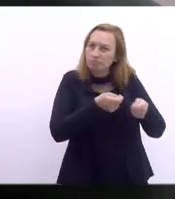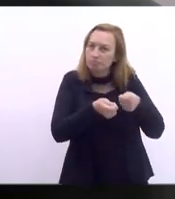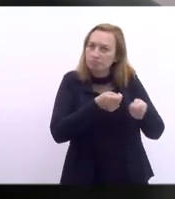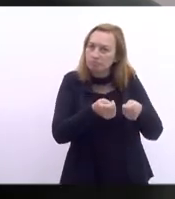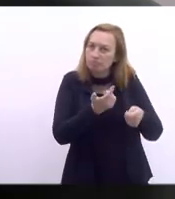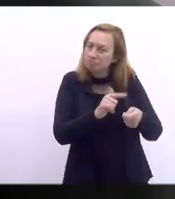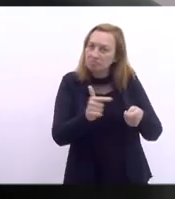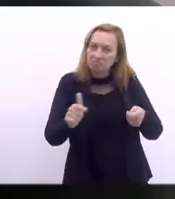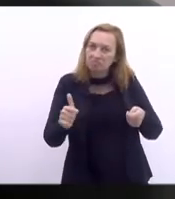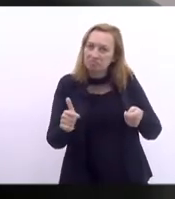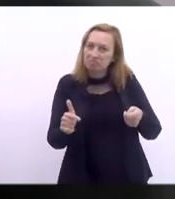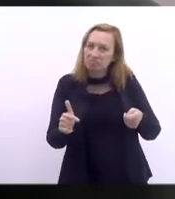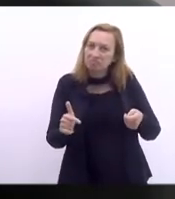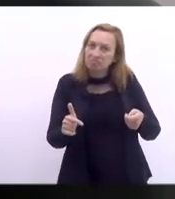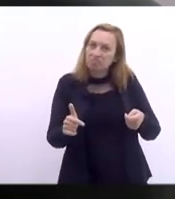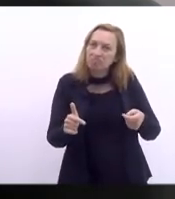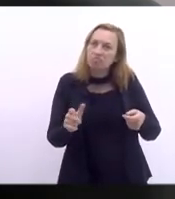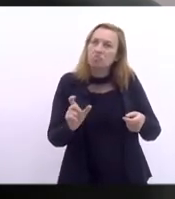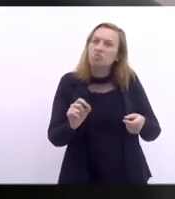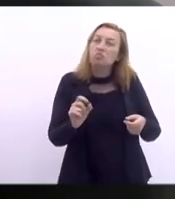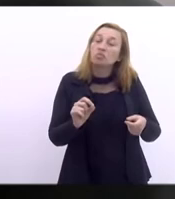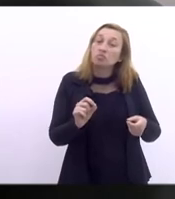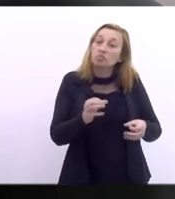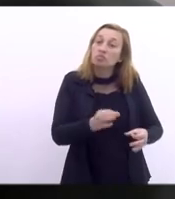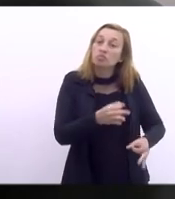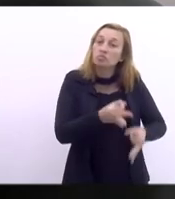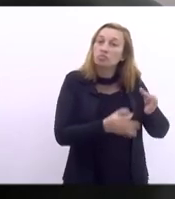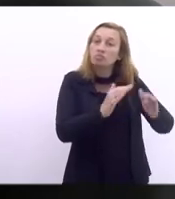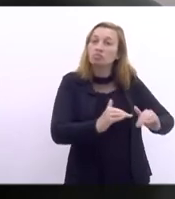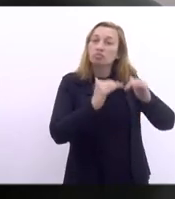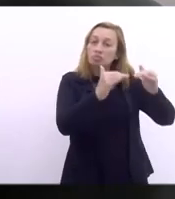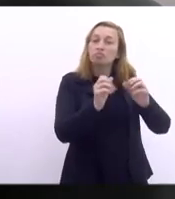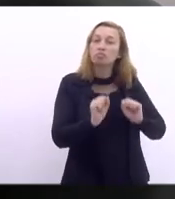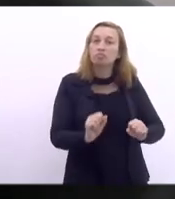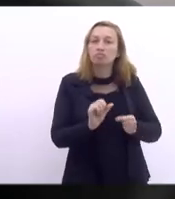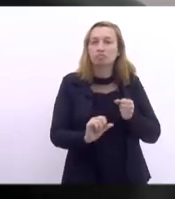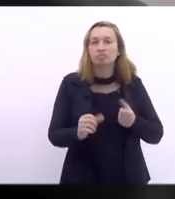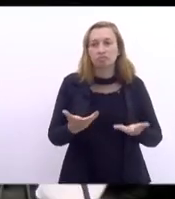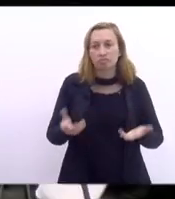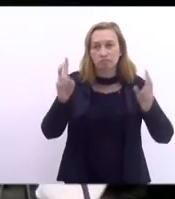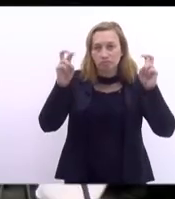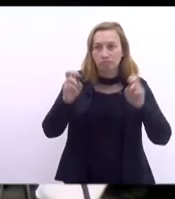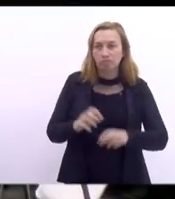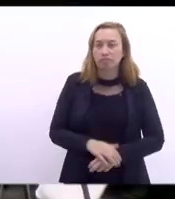de órgãos naturalista que Tribunal de Contas pode fazer nesse caso